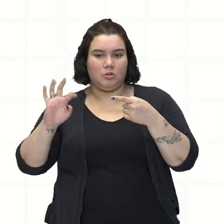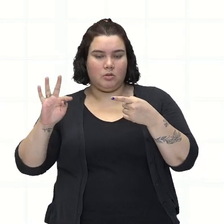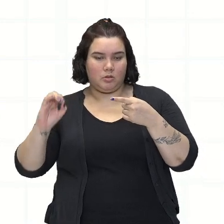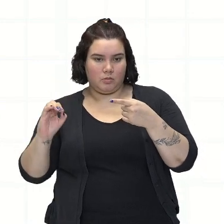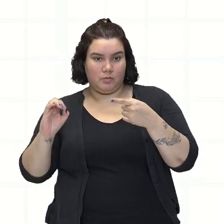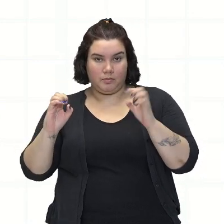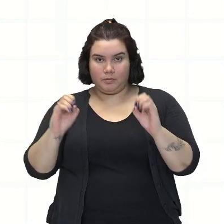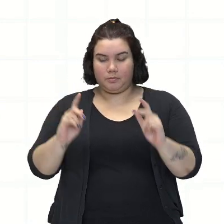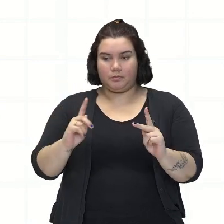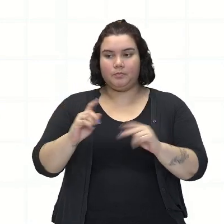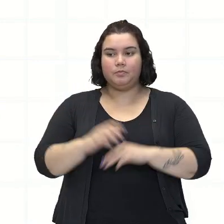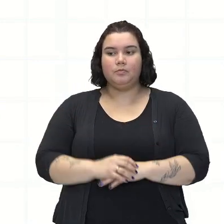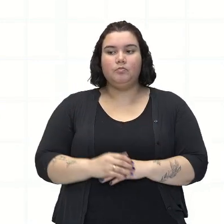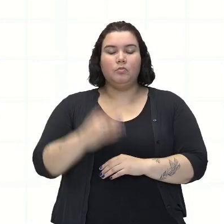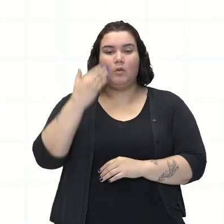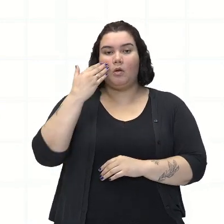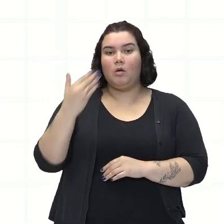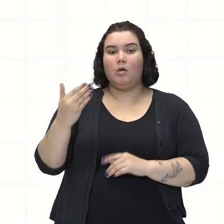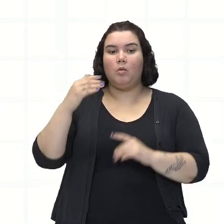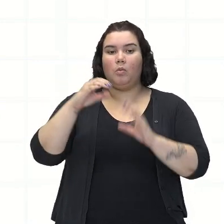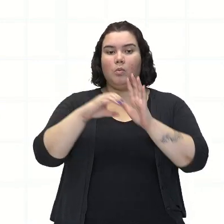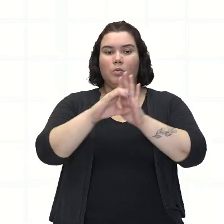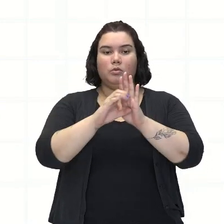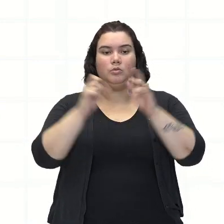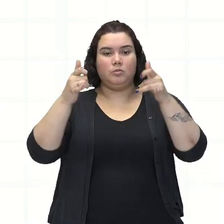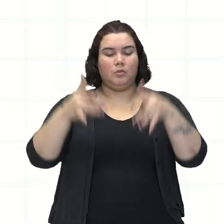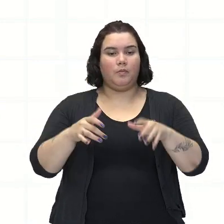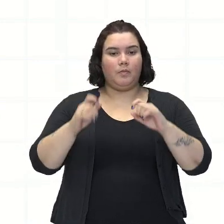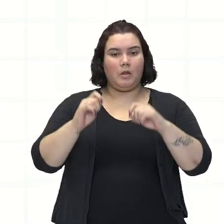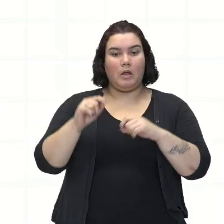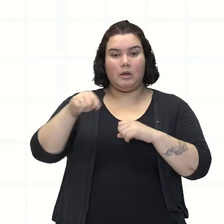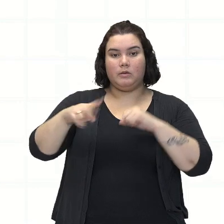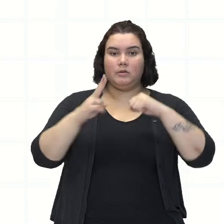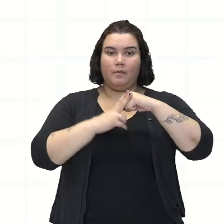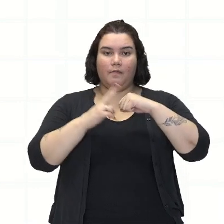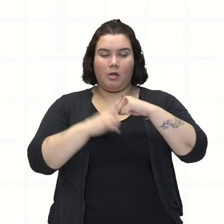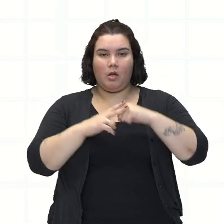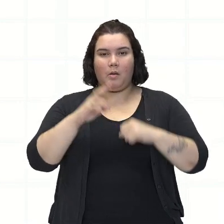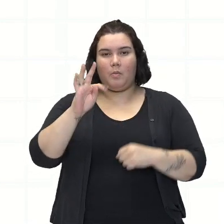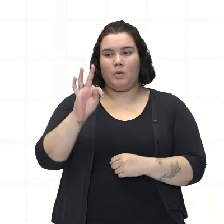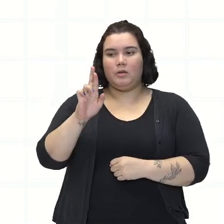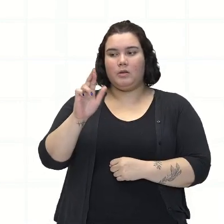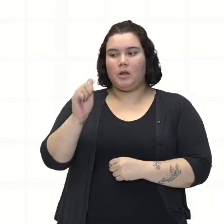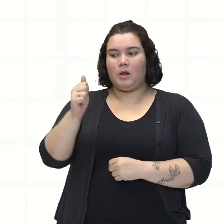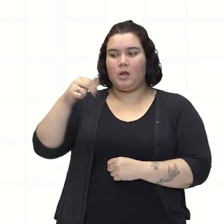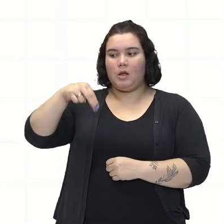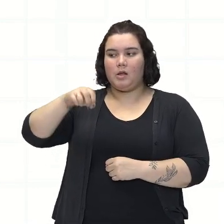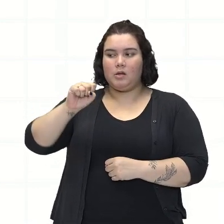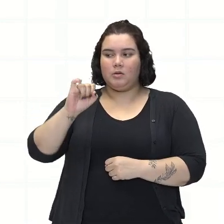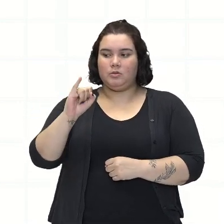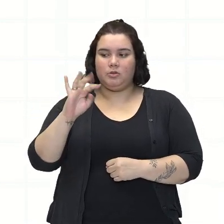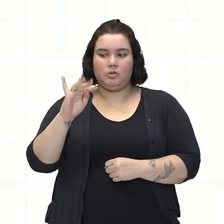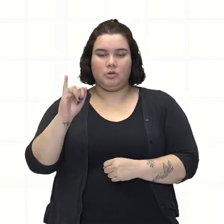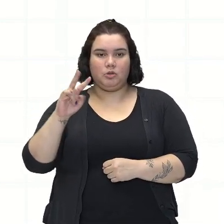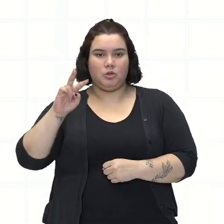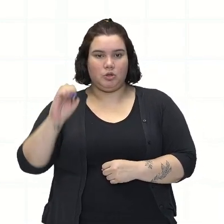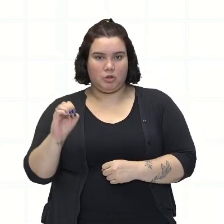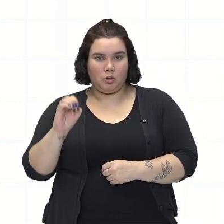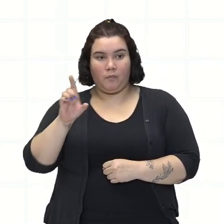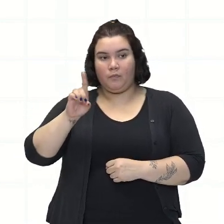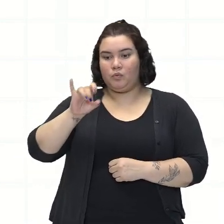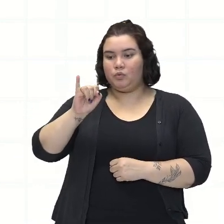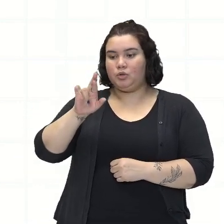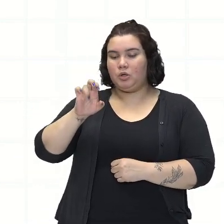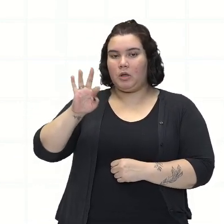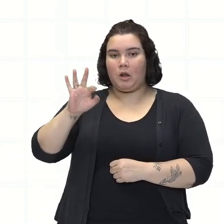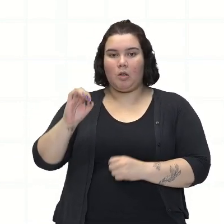conceito. Já o verbo transitivo direto não exige uma preposição, mas